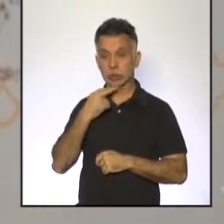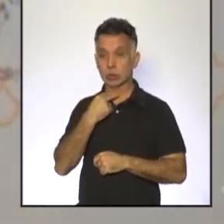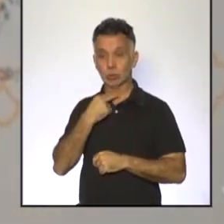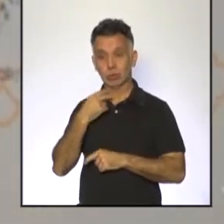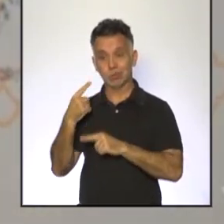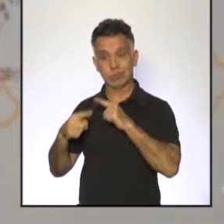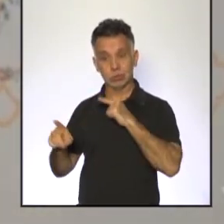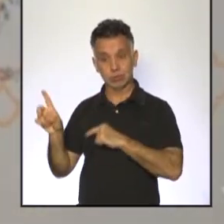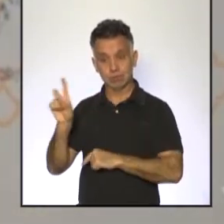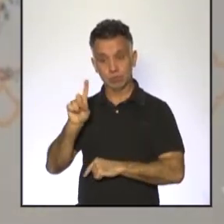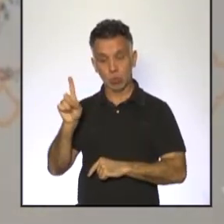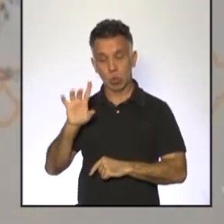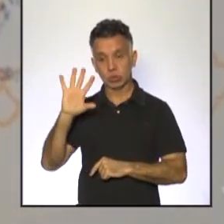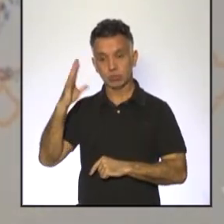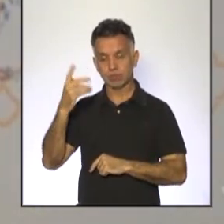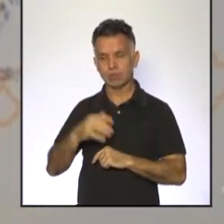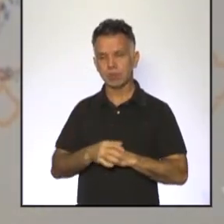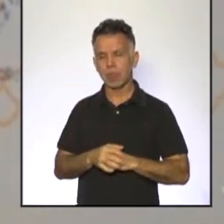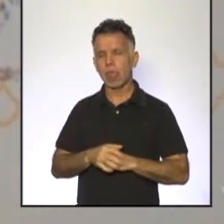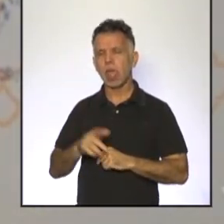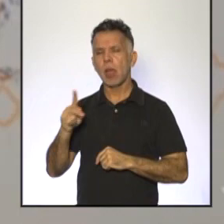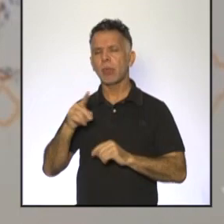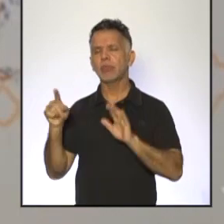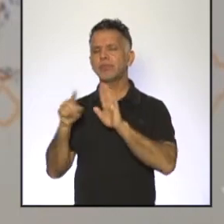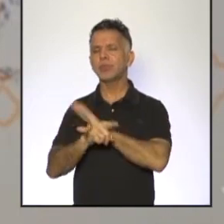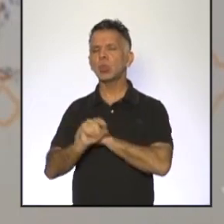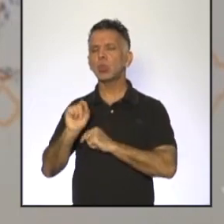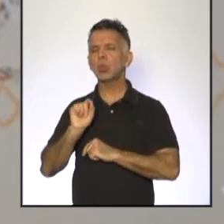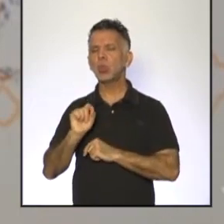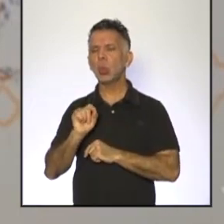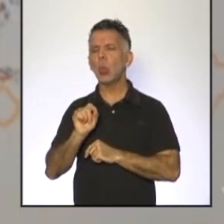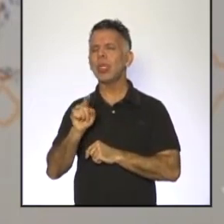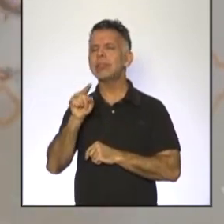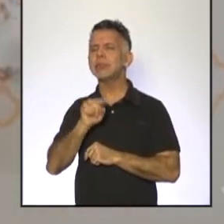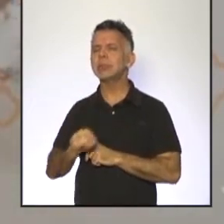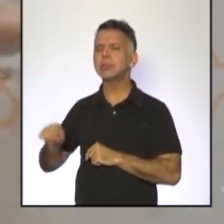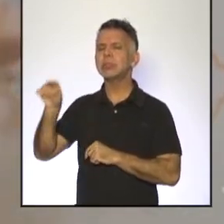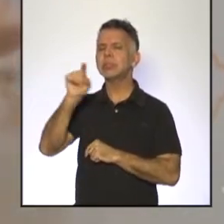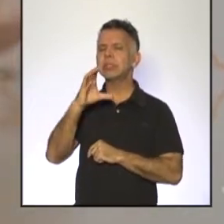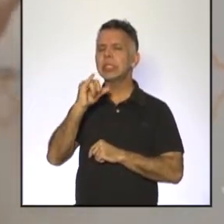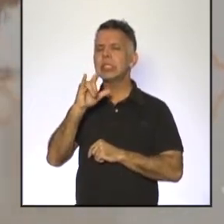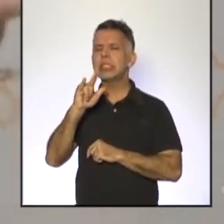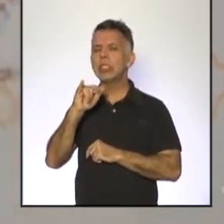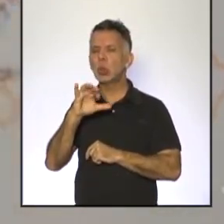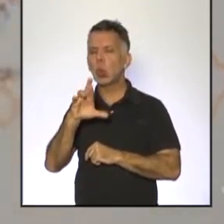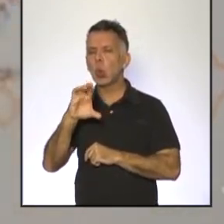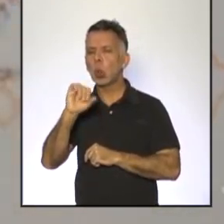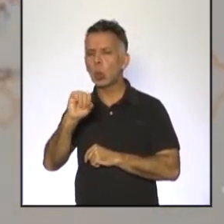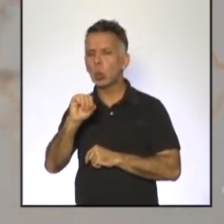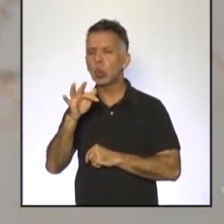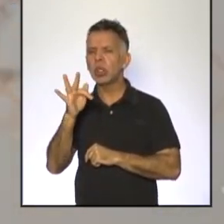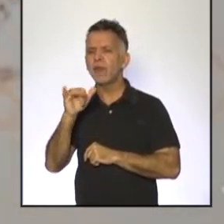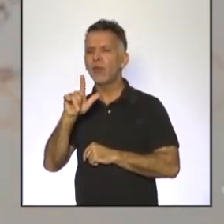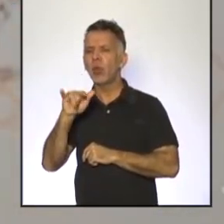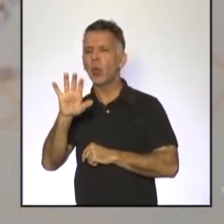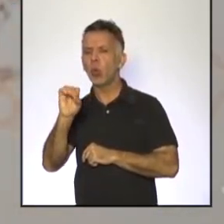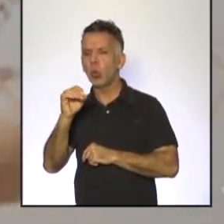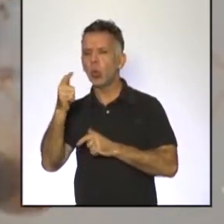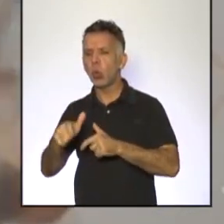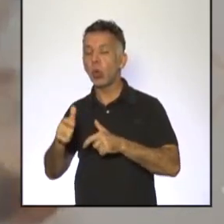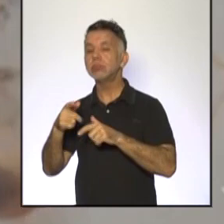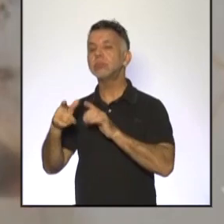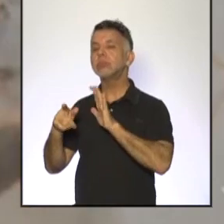Então, aí não. Professor Eric Gel, o que é Círculo de Fogo? O Círculo de Fogo do Pacífico é